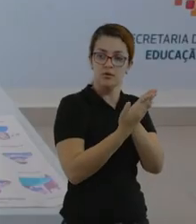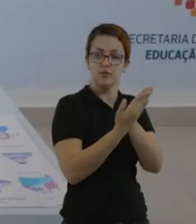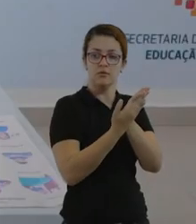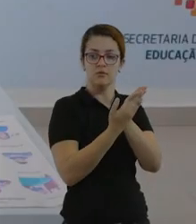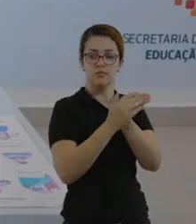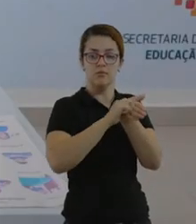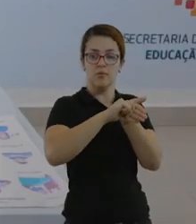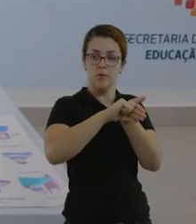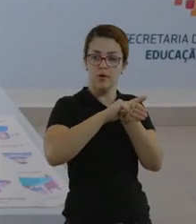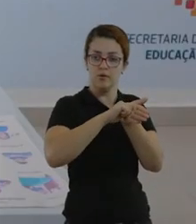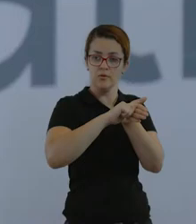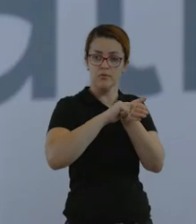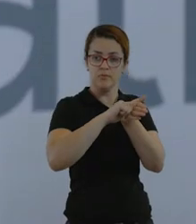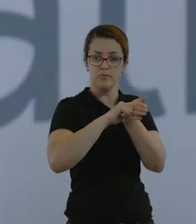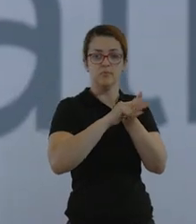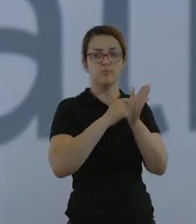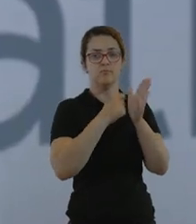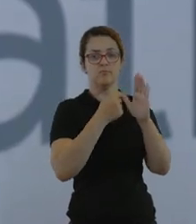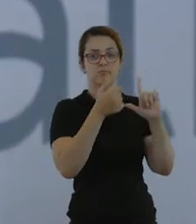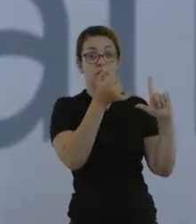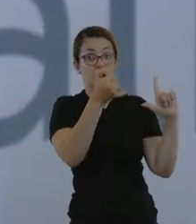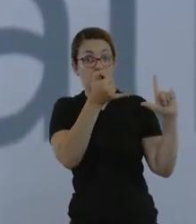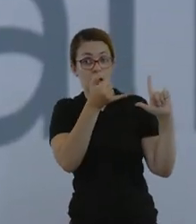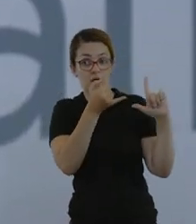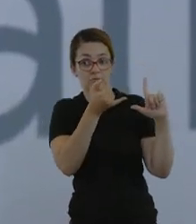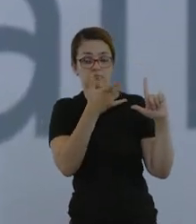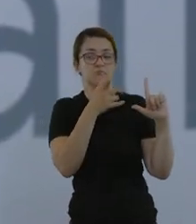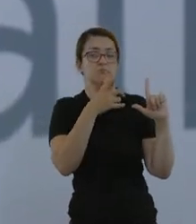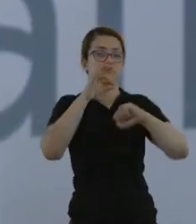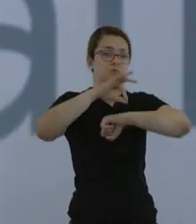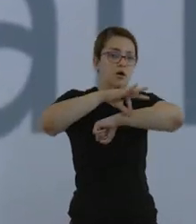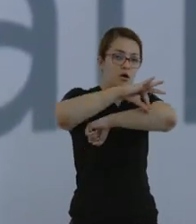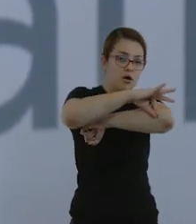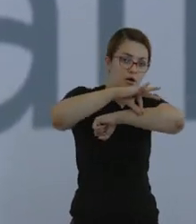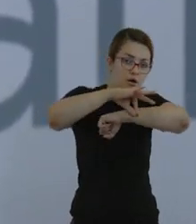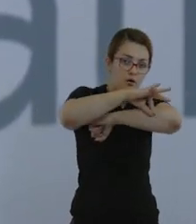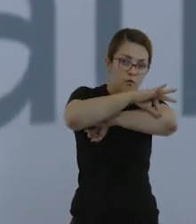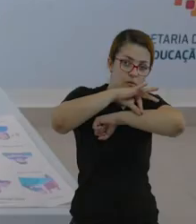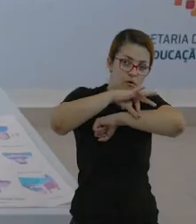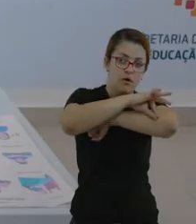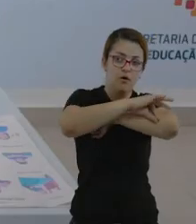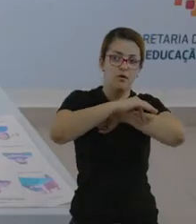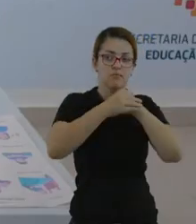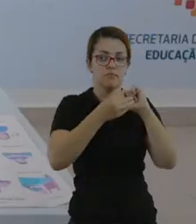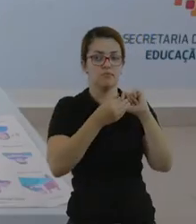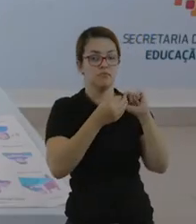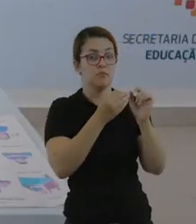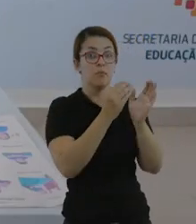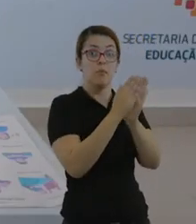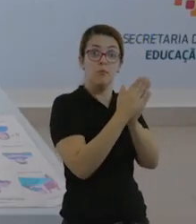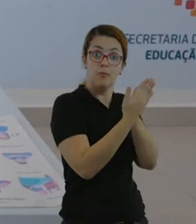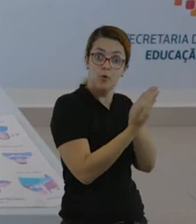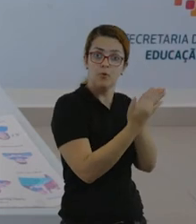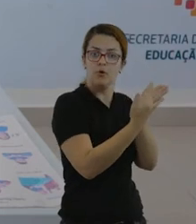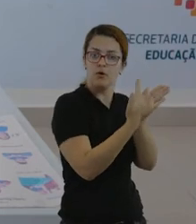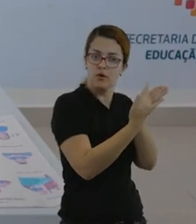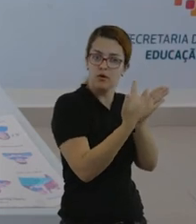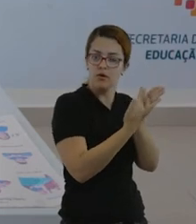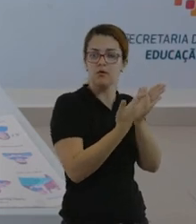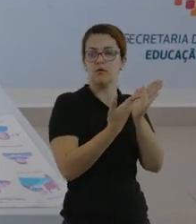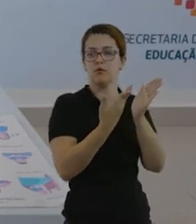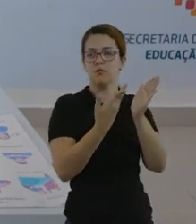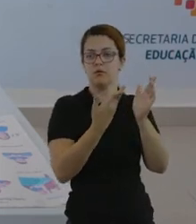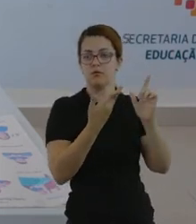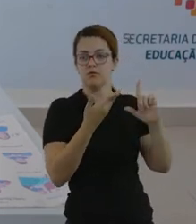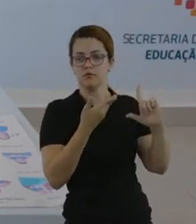exemplo, aqui nós temos pencil, ruler, book, né, eraser. Então, aqui, ó, pencil, lápis de